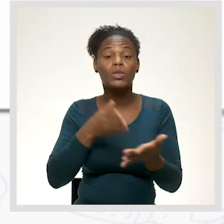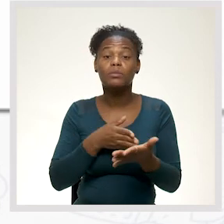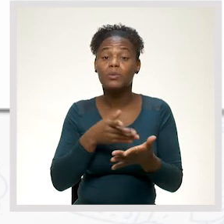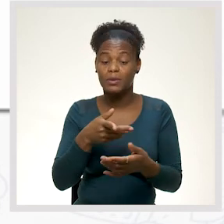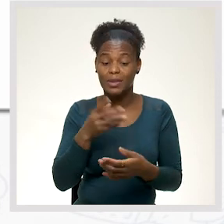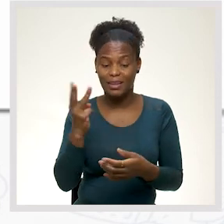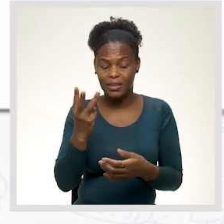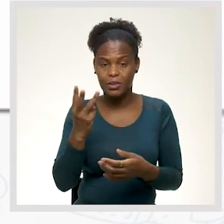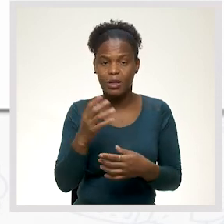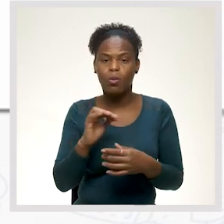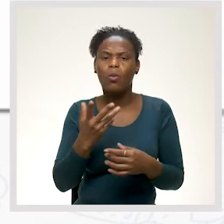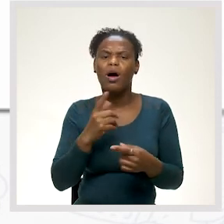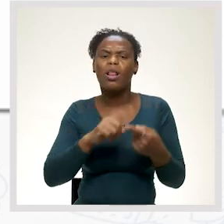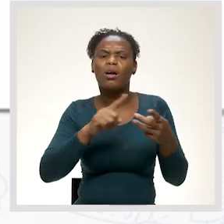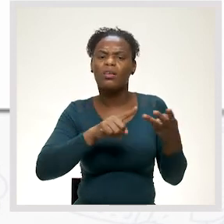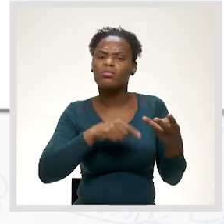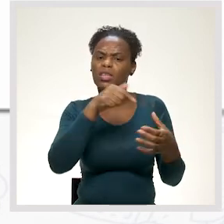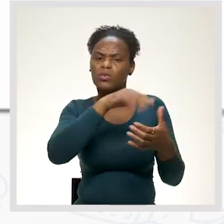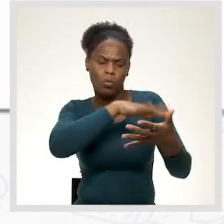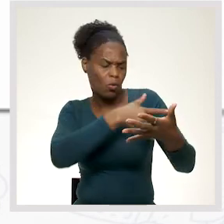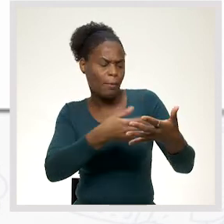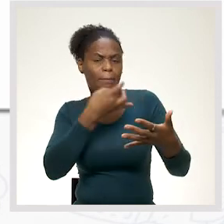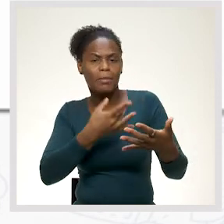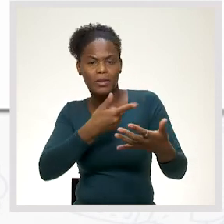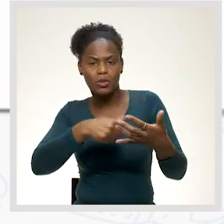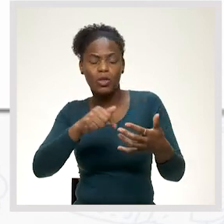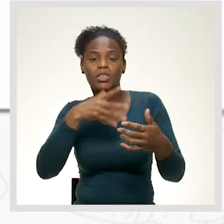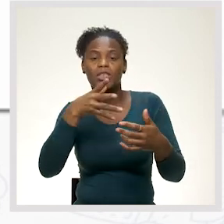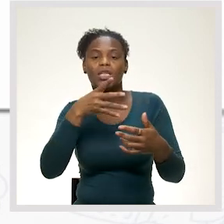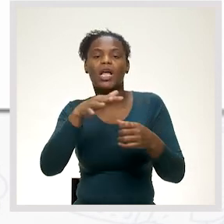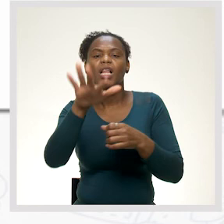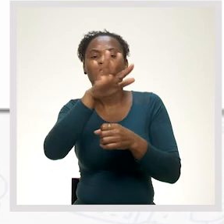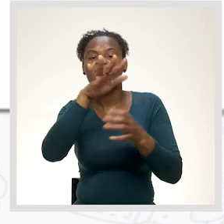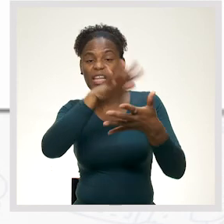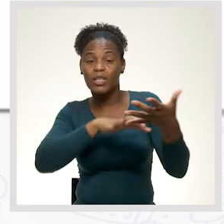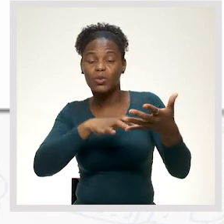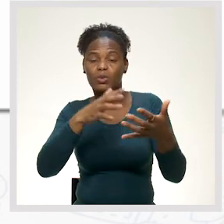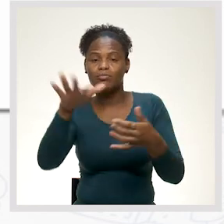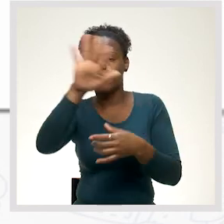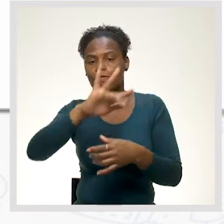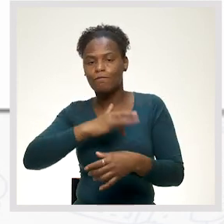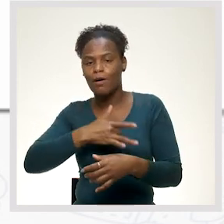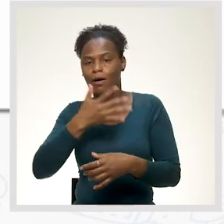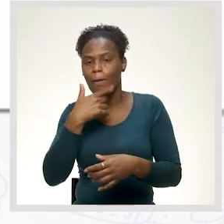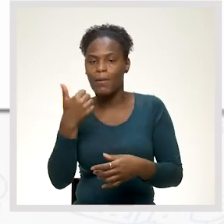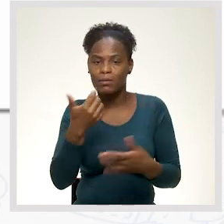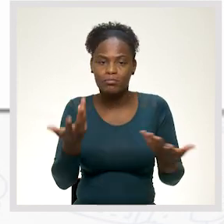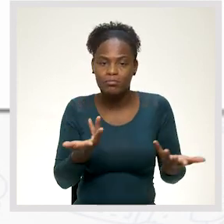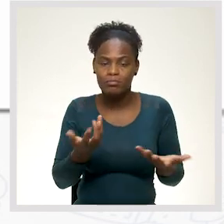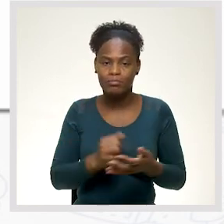questão: que elementos presentes no poema nos permitem enquadrar o texto na estética